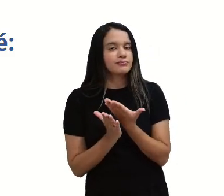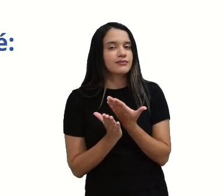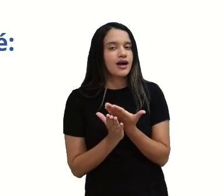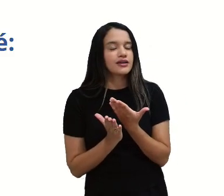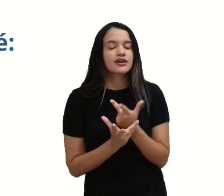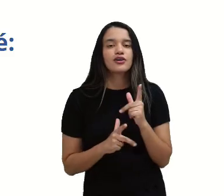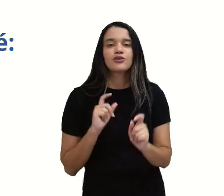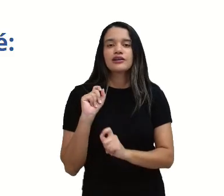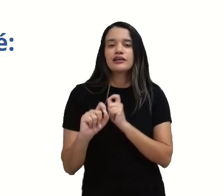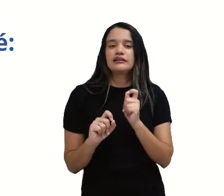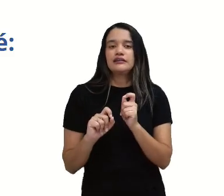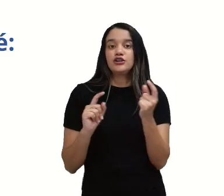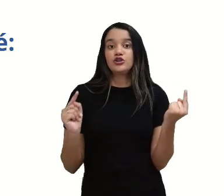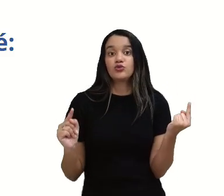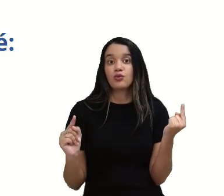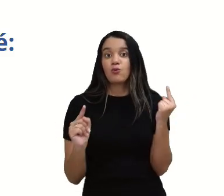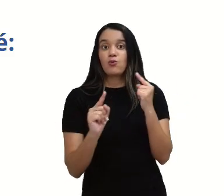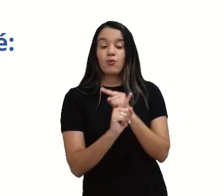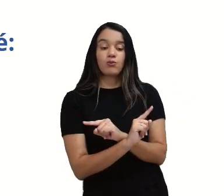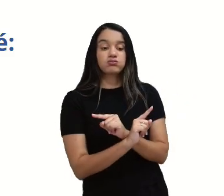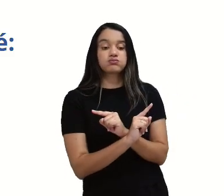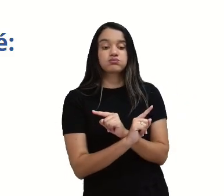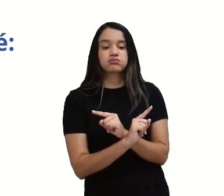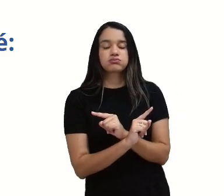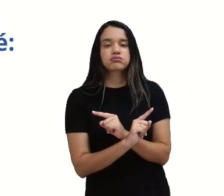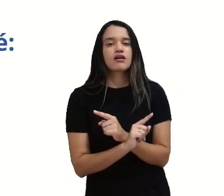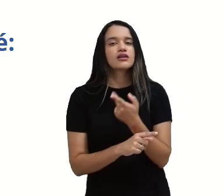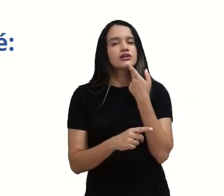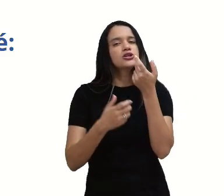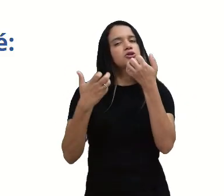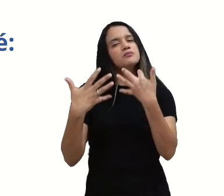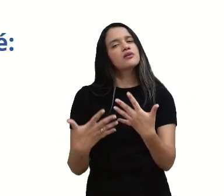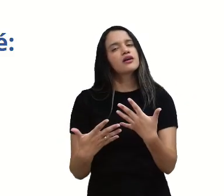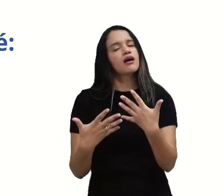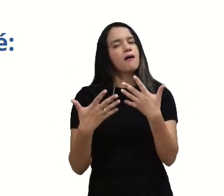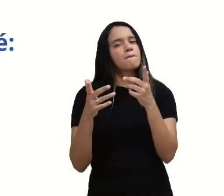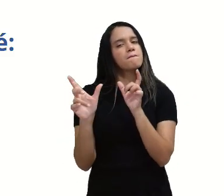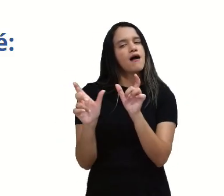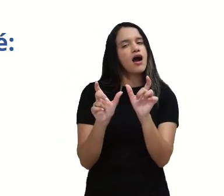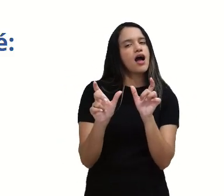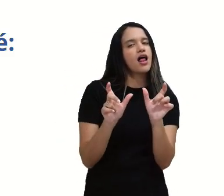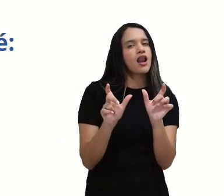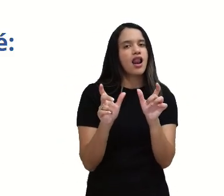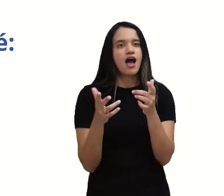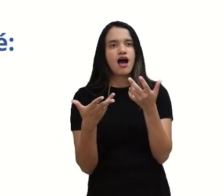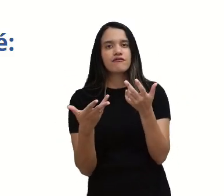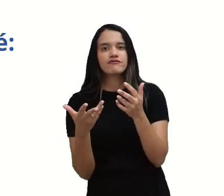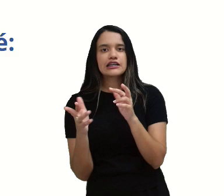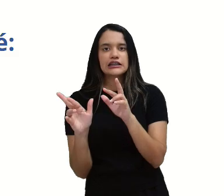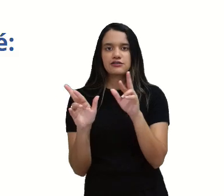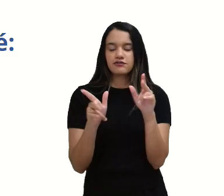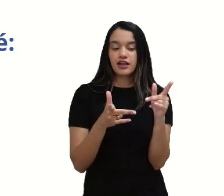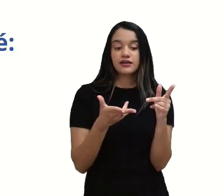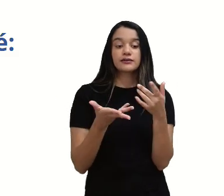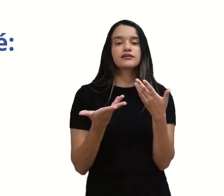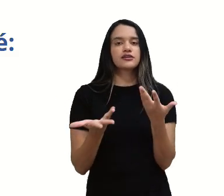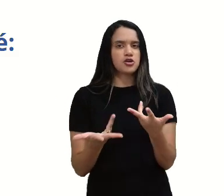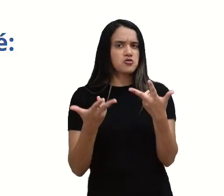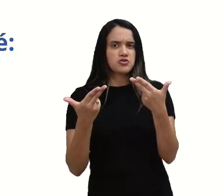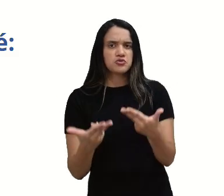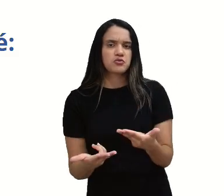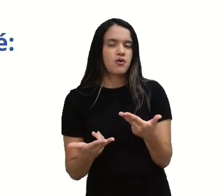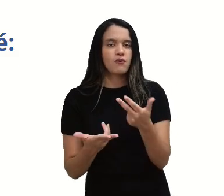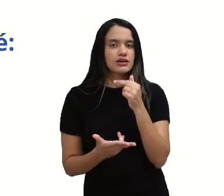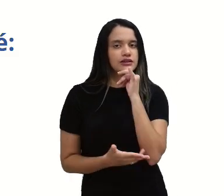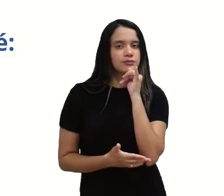lógica, a contrapositiva, ou seja, dizer com palavras diferentes, dizer de uma forma diferente. Então, a mesma coisa de